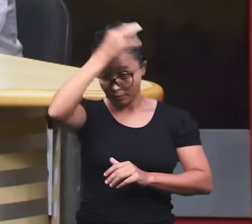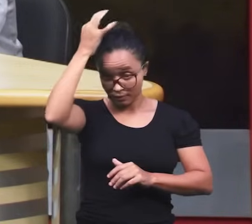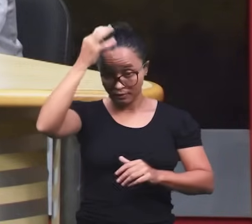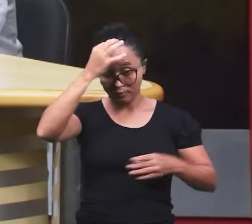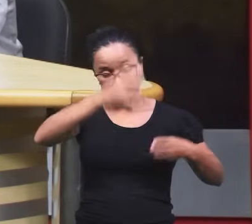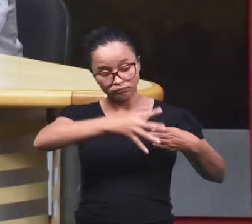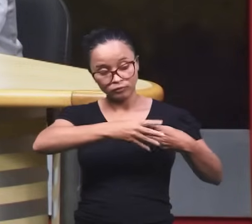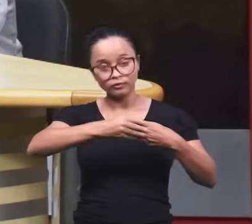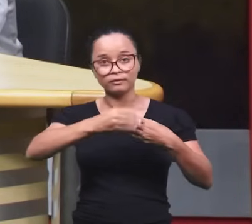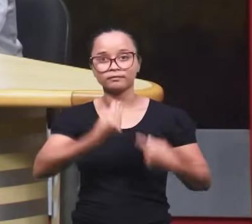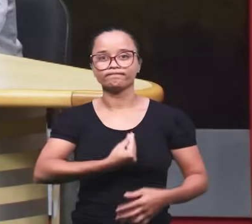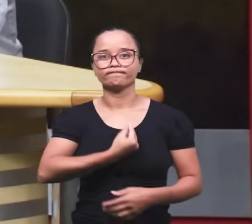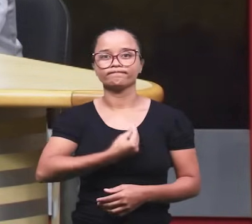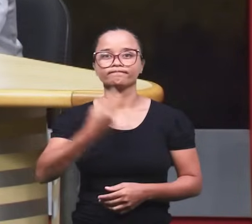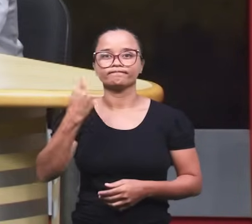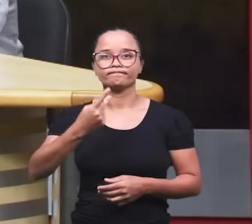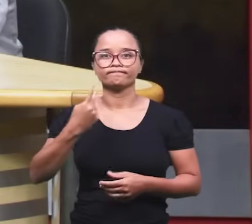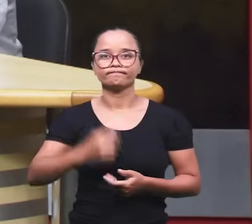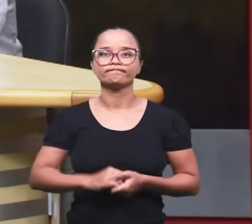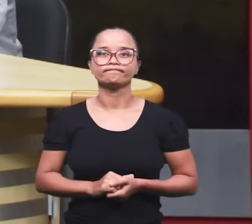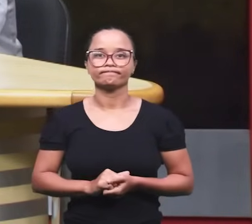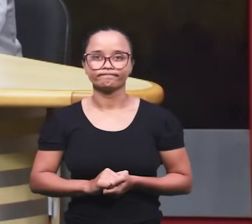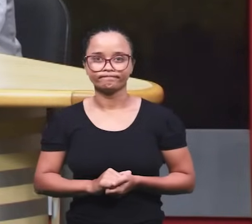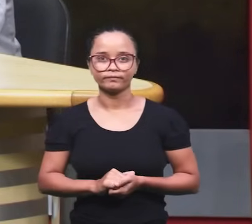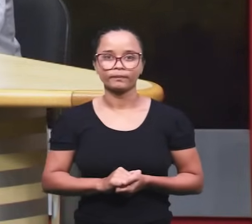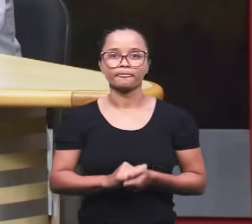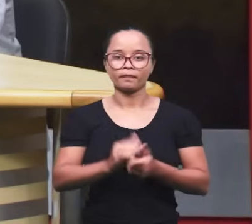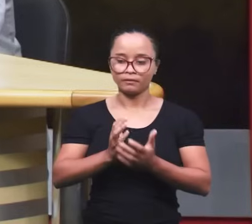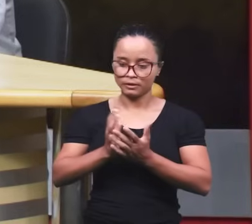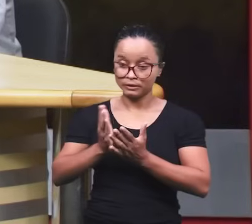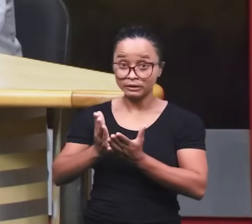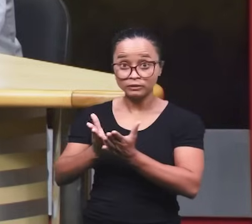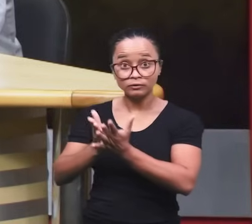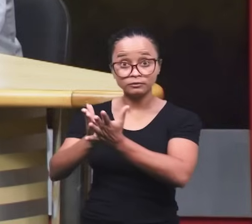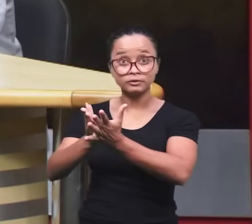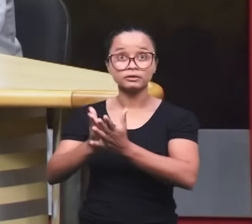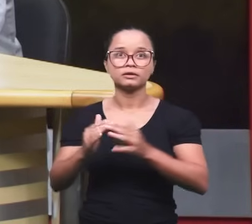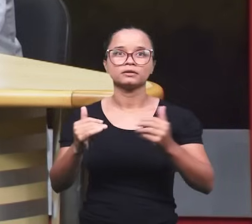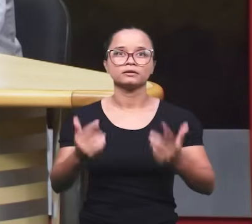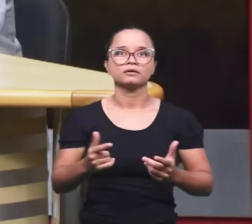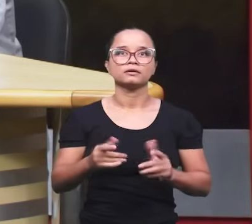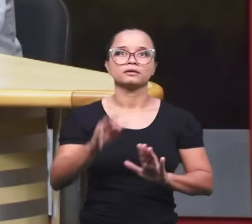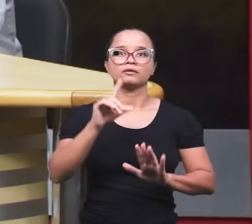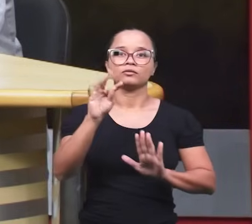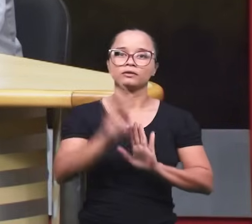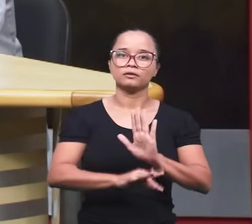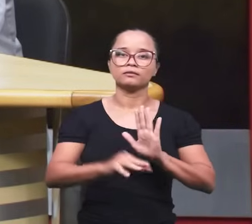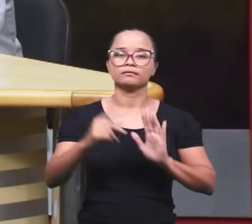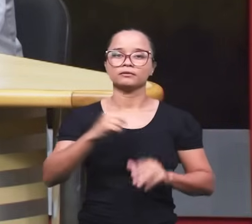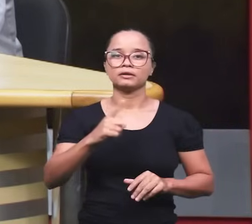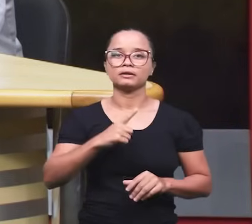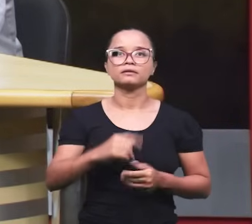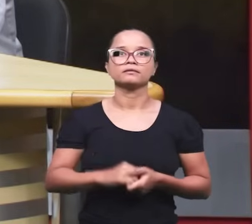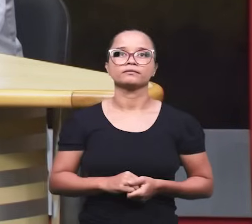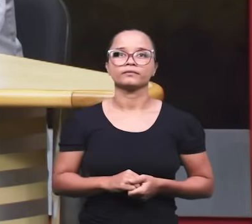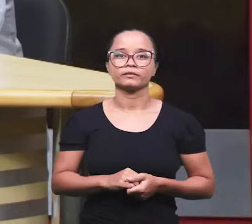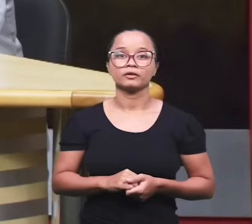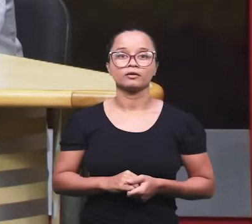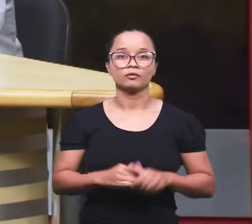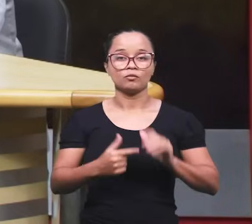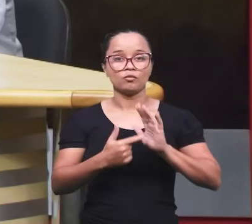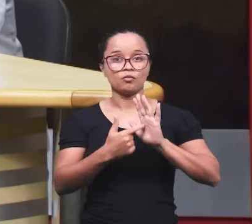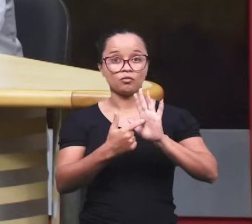Santo conduzindo a vida dele é de andar no caminho não se esar nele andar no caminho o processo da salvação eu abri um texto aqui de